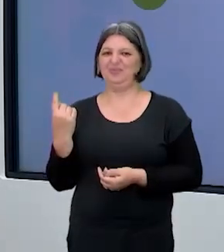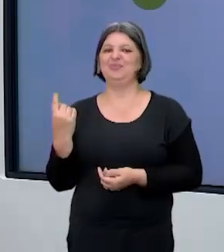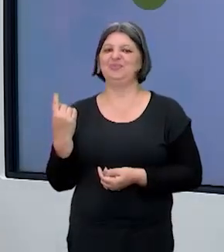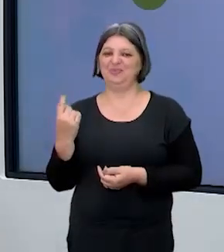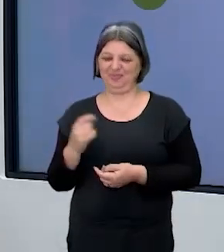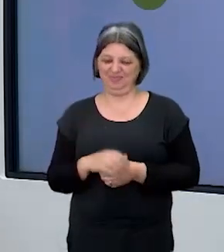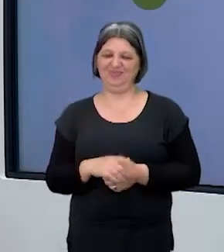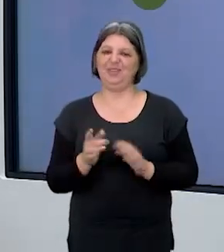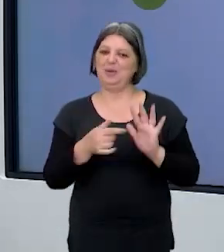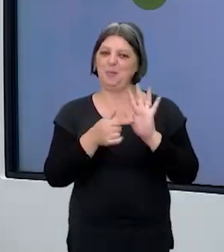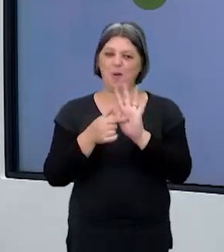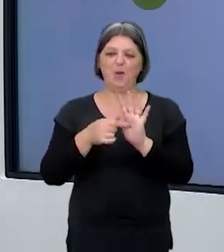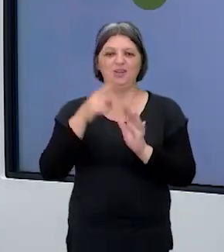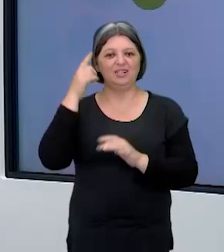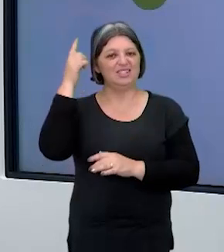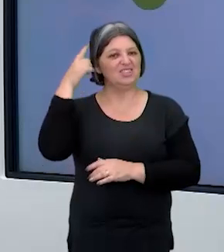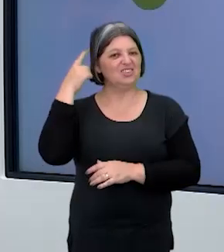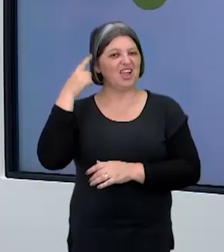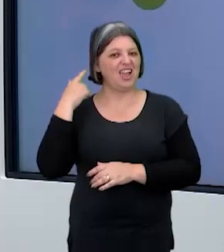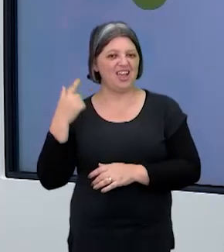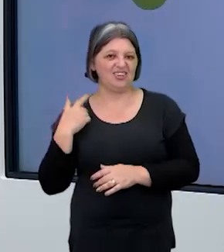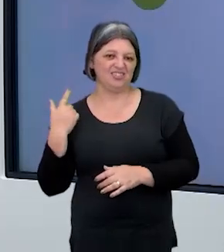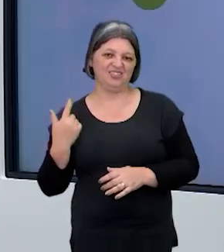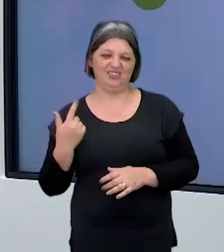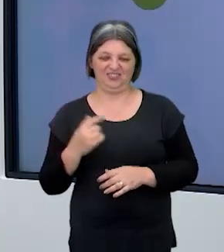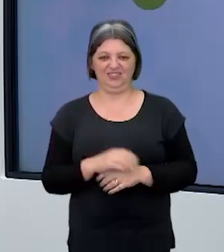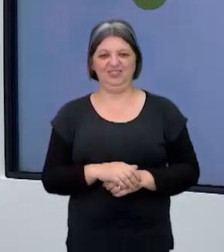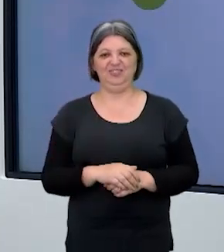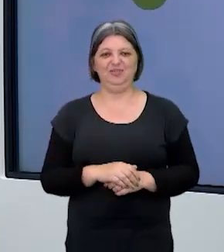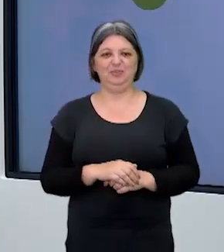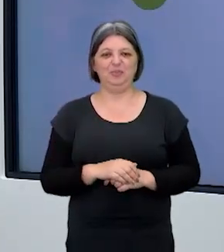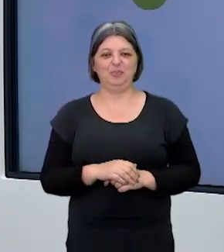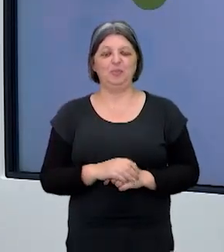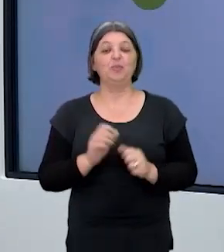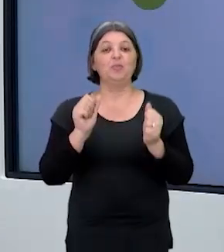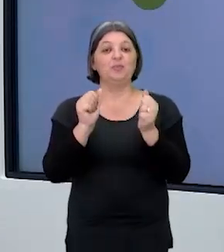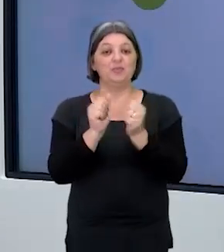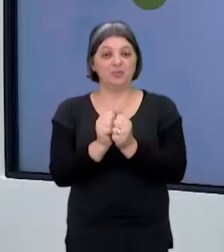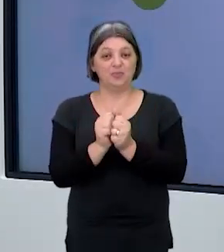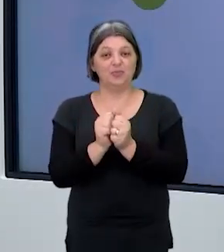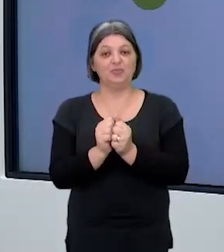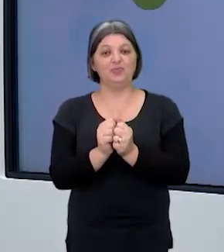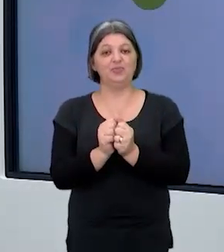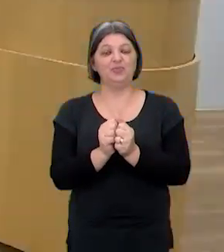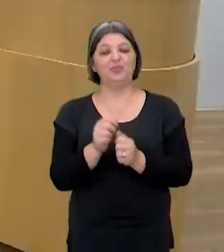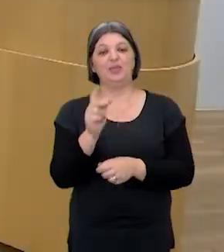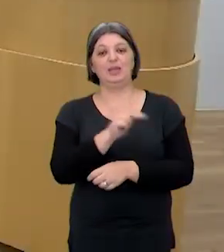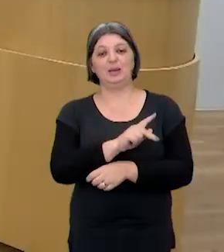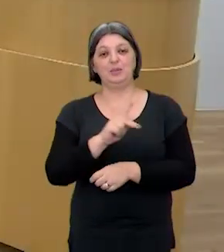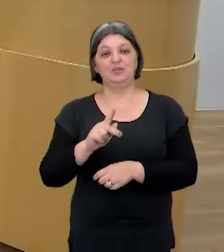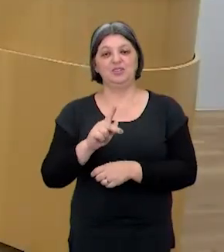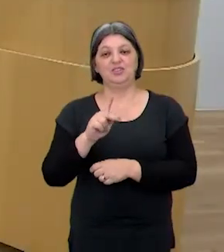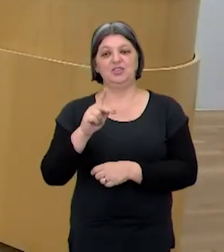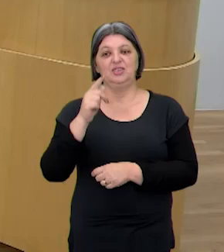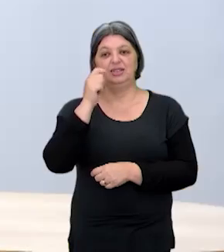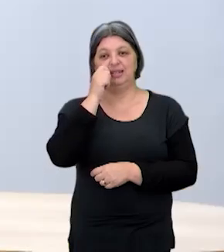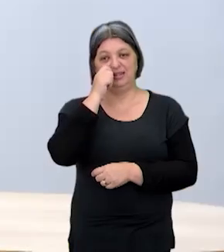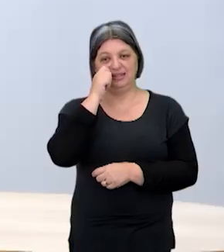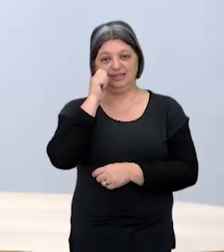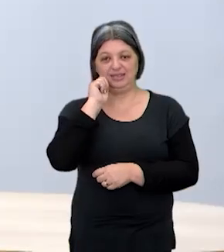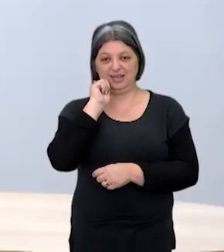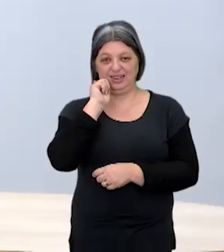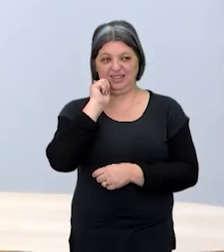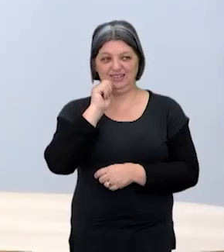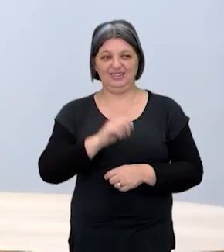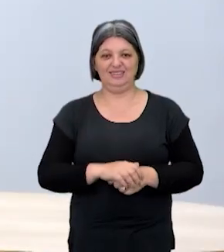aí os meus cachos quando o meu cabelo está solto. E conosco aí para nos auxiliar a minha companheira Andreia.